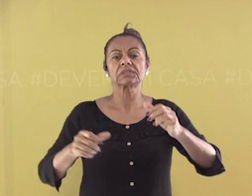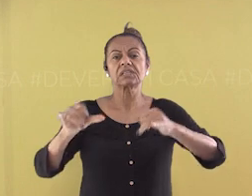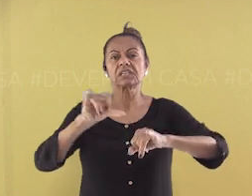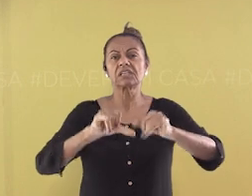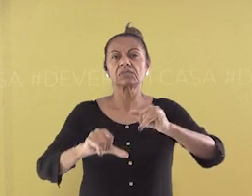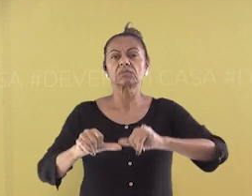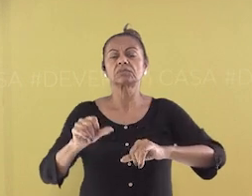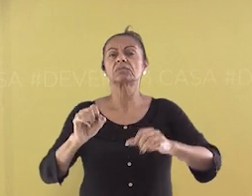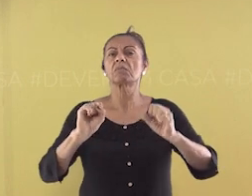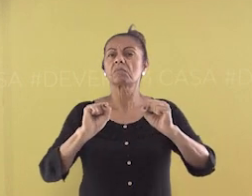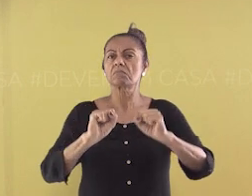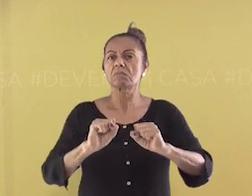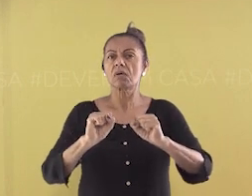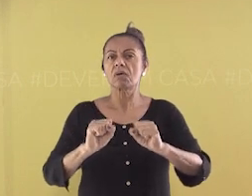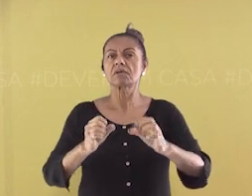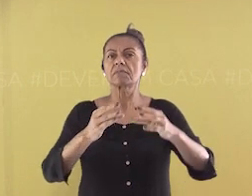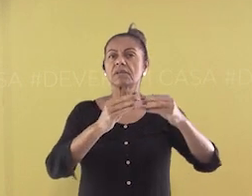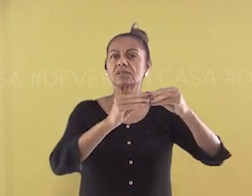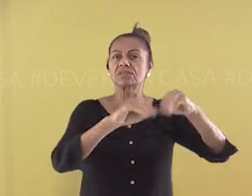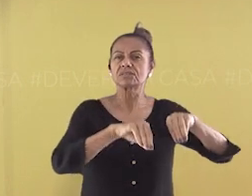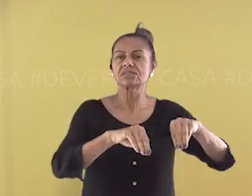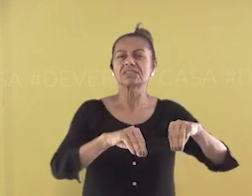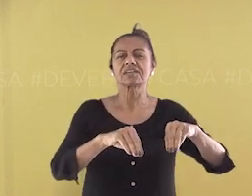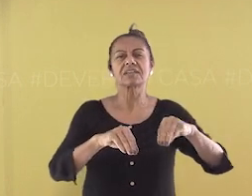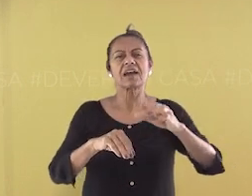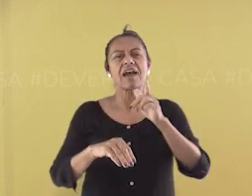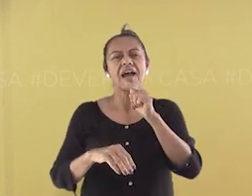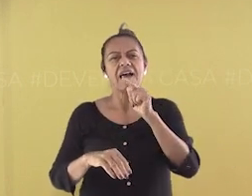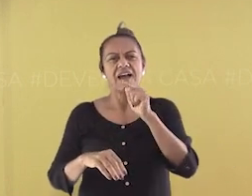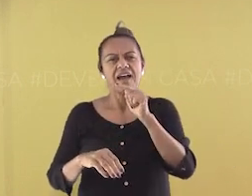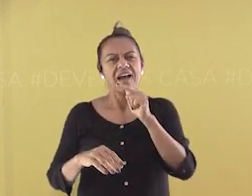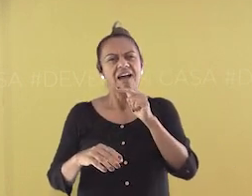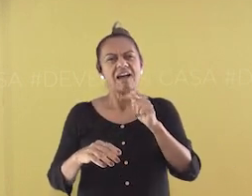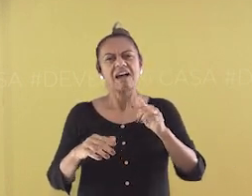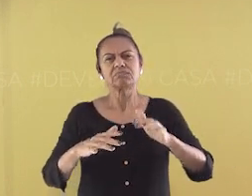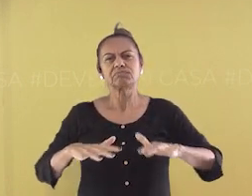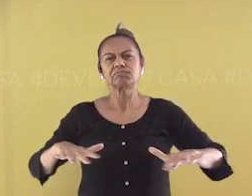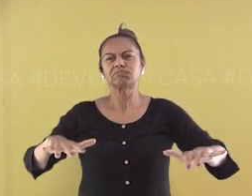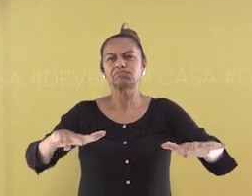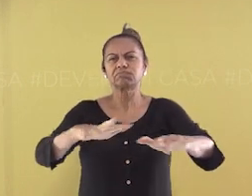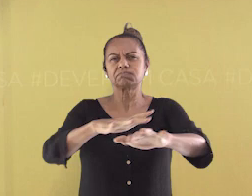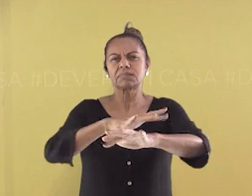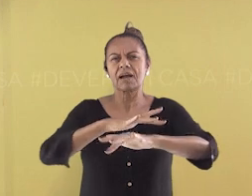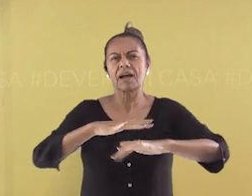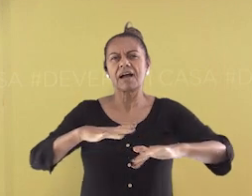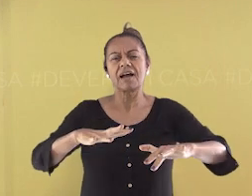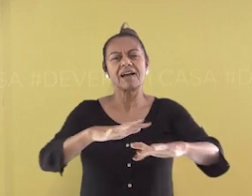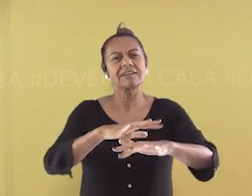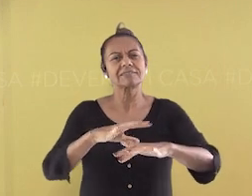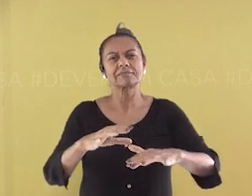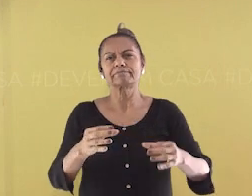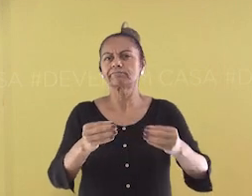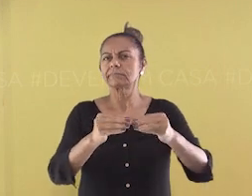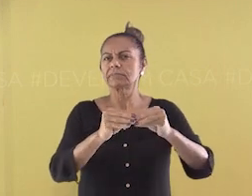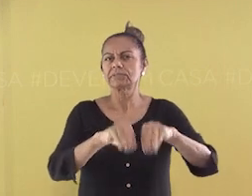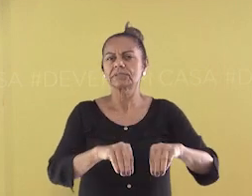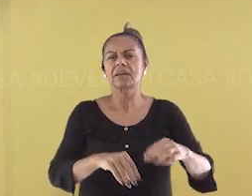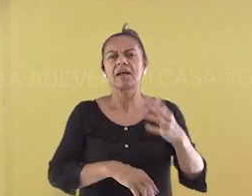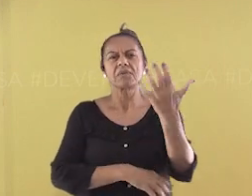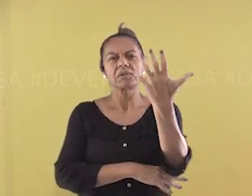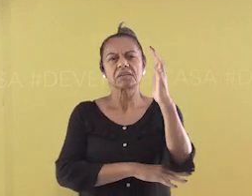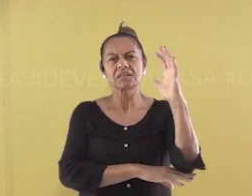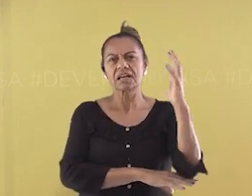lagos, córregos, prejudicando muitas espécies marinhas. Pela infiltração no solo, podem atingir